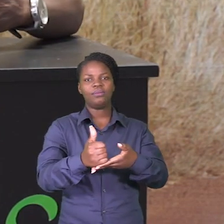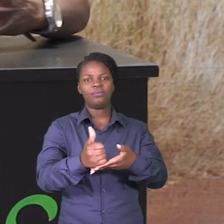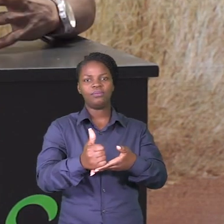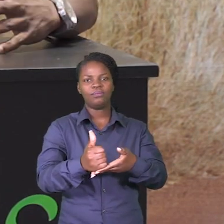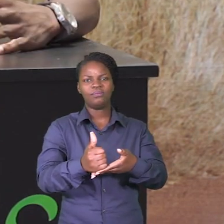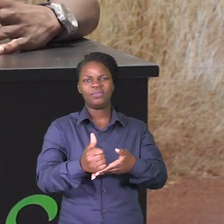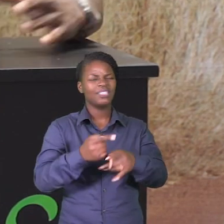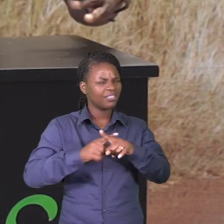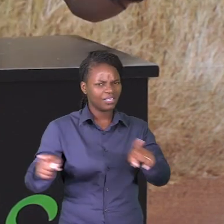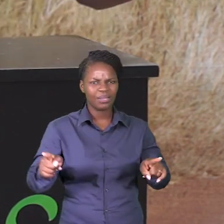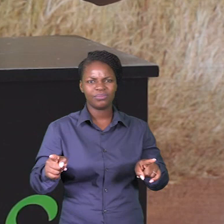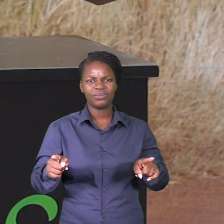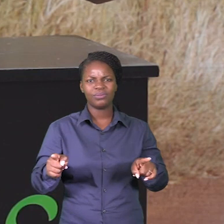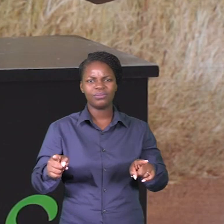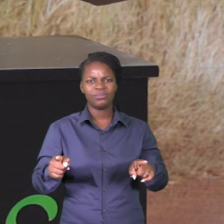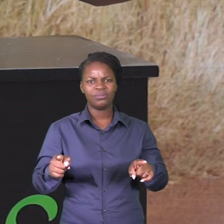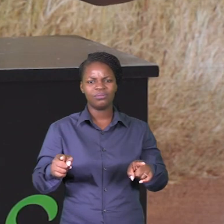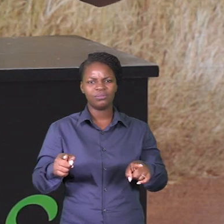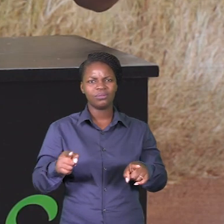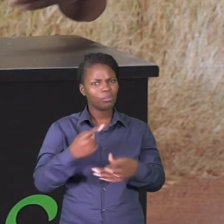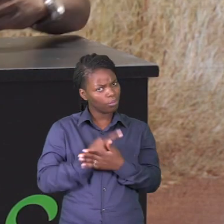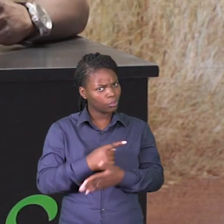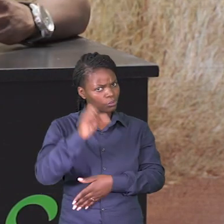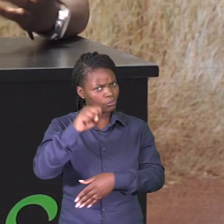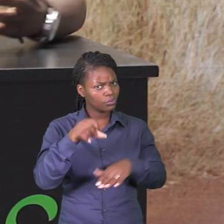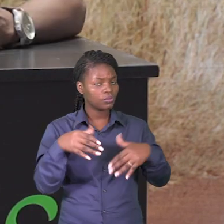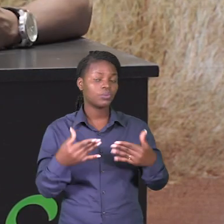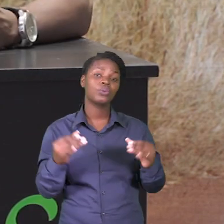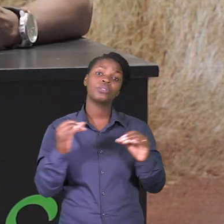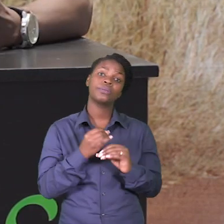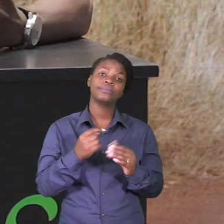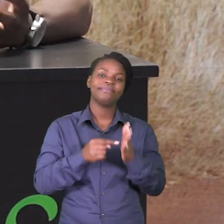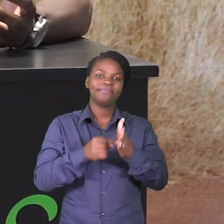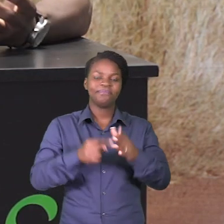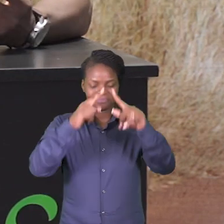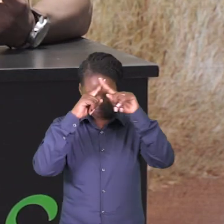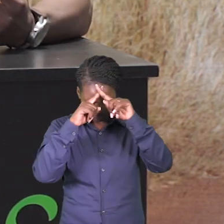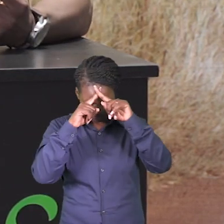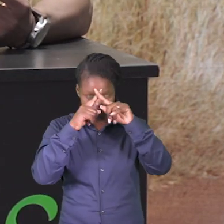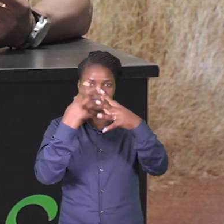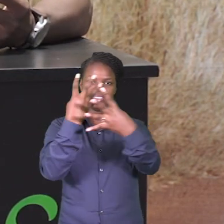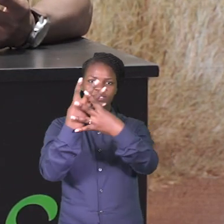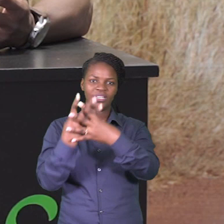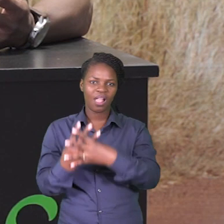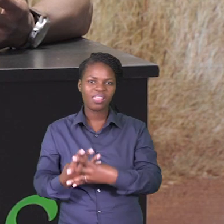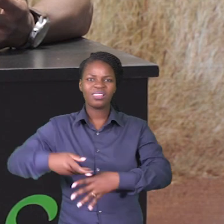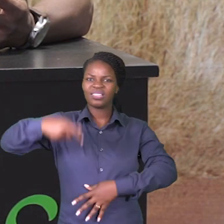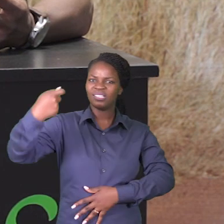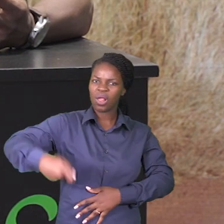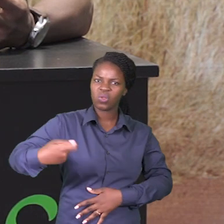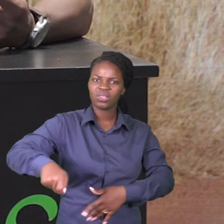tornar esses casos mais céleres possiv falou de resposta atempada por exemplo nas questões de Justiça quer Eh